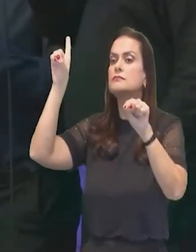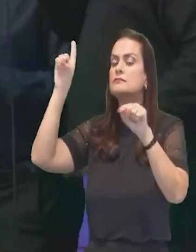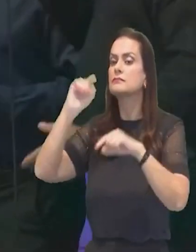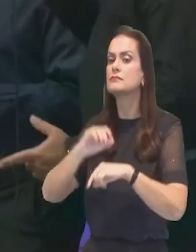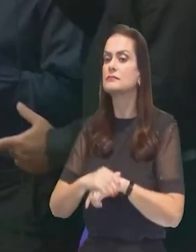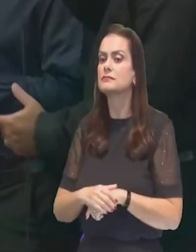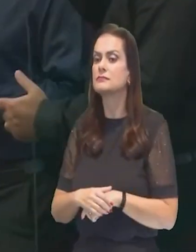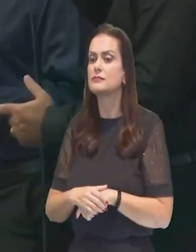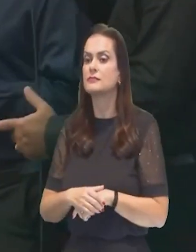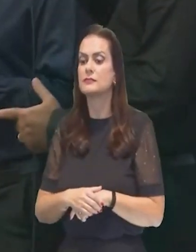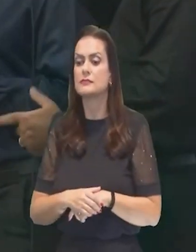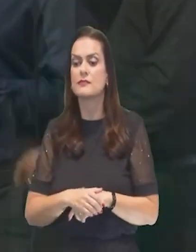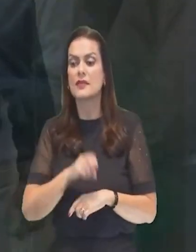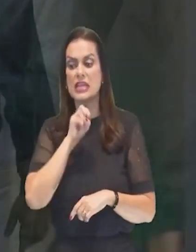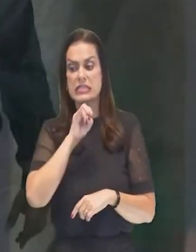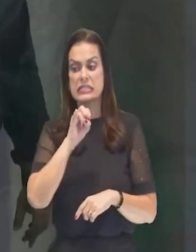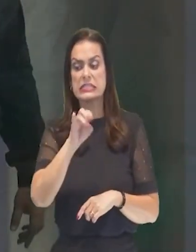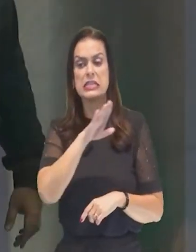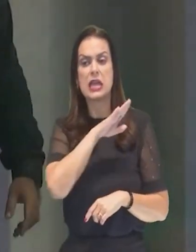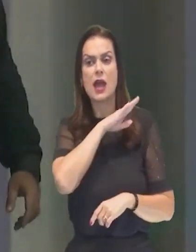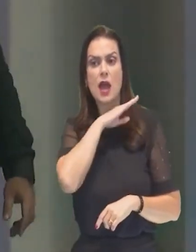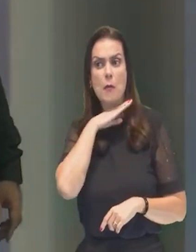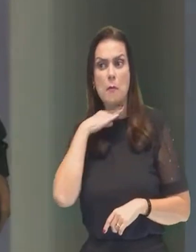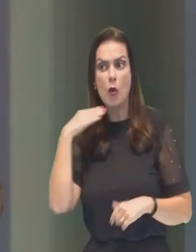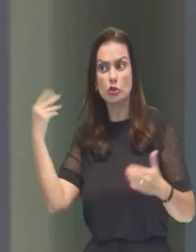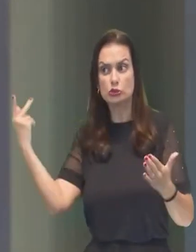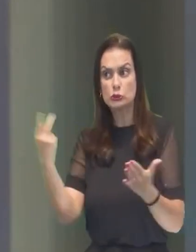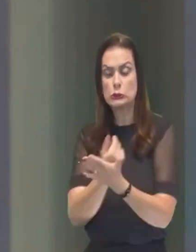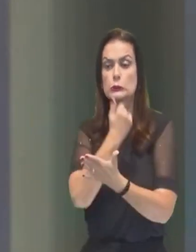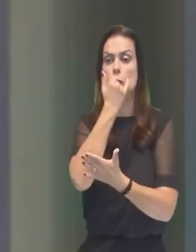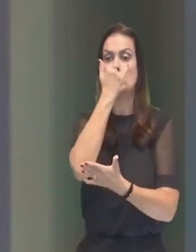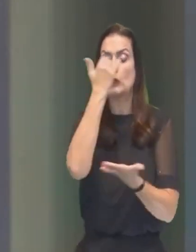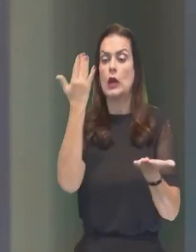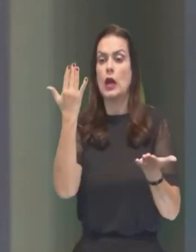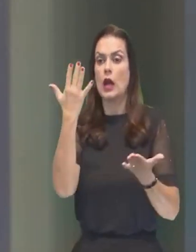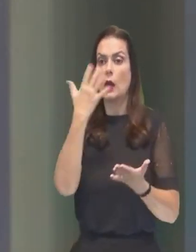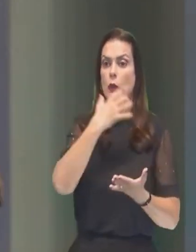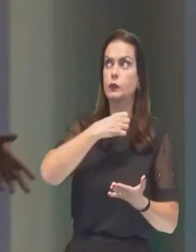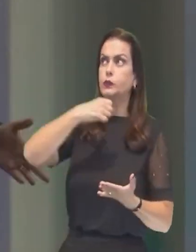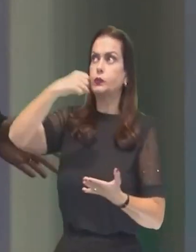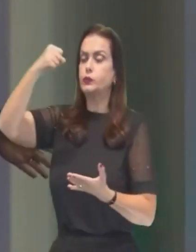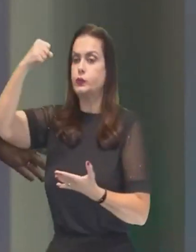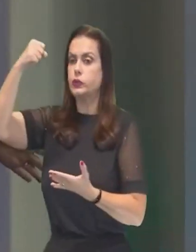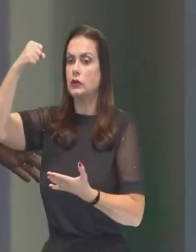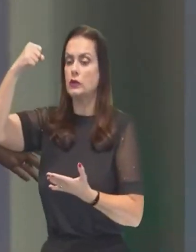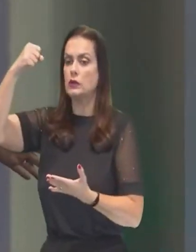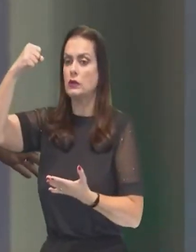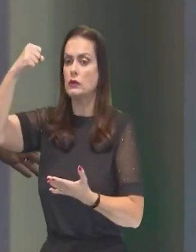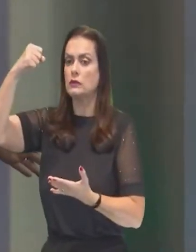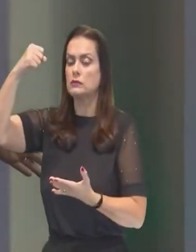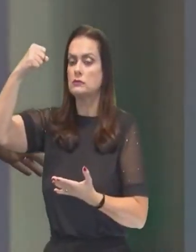Deus? Se a morte vier hoje te